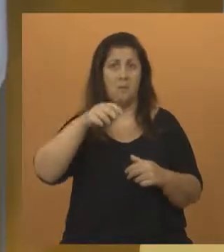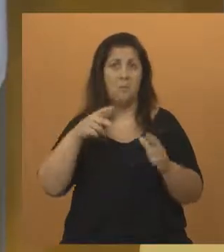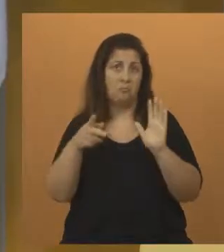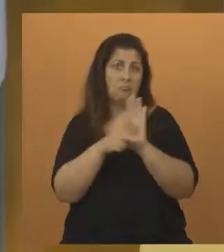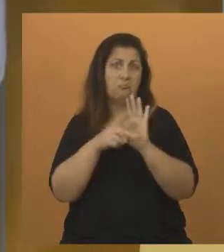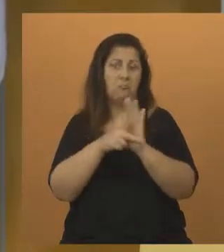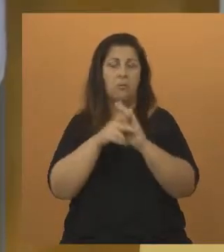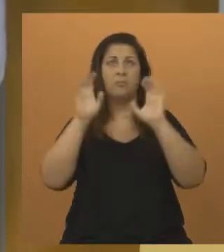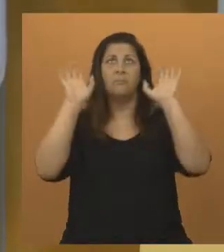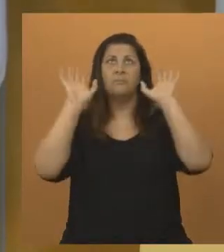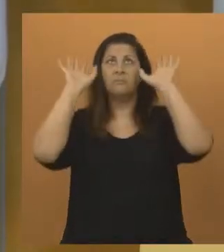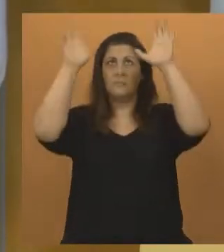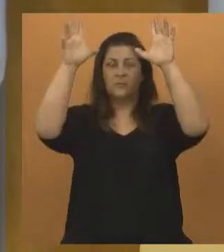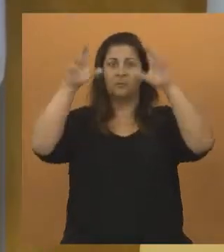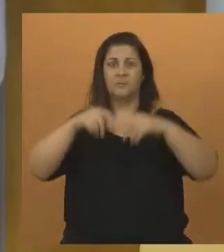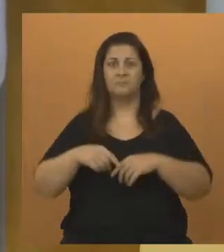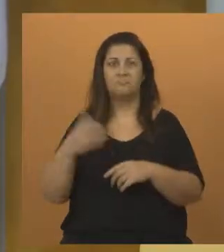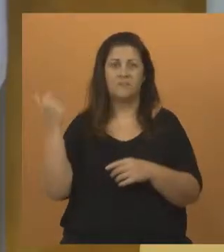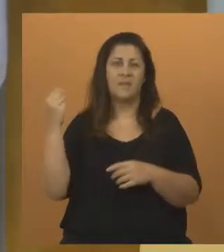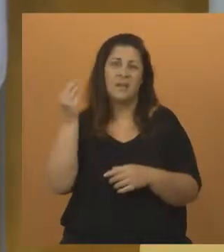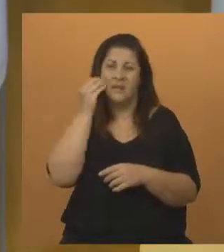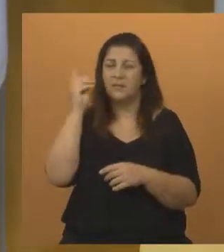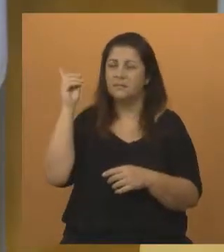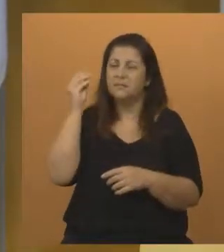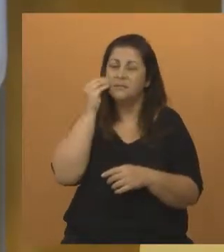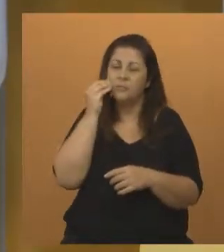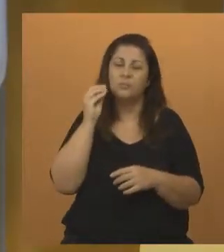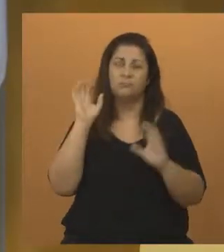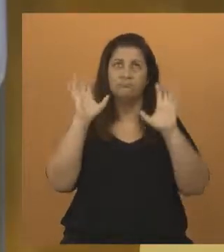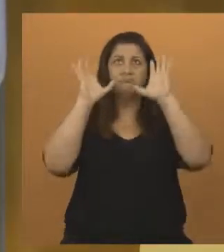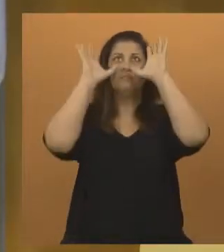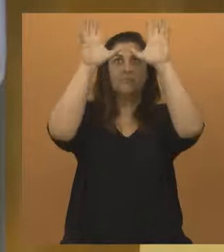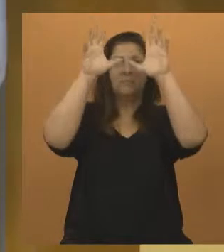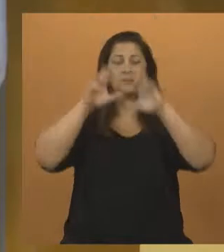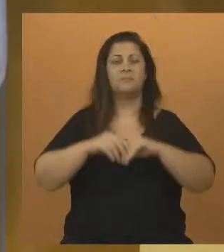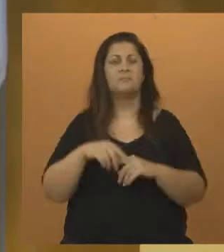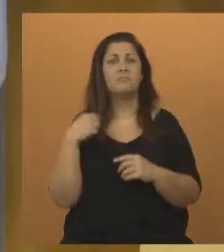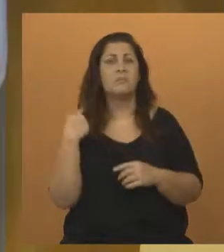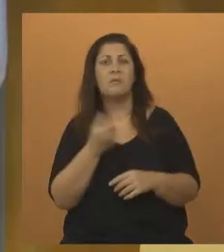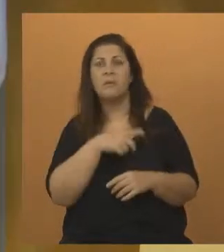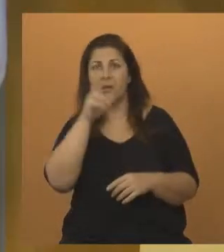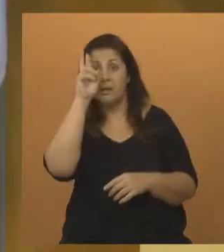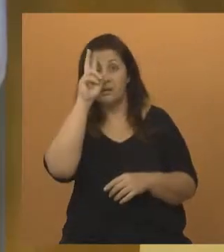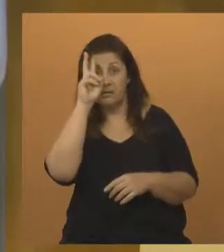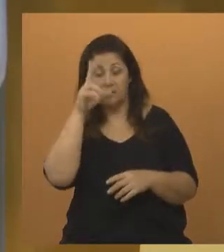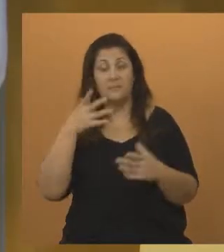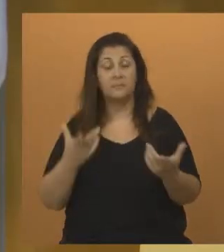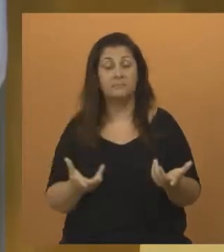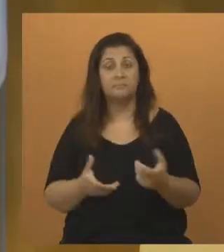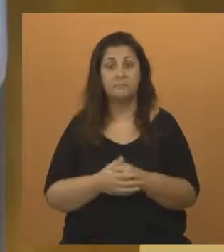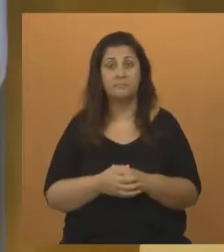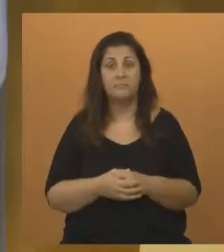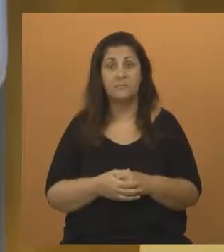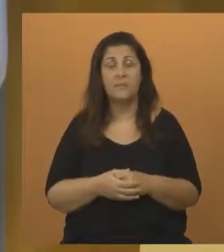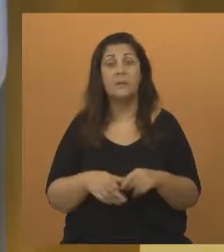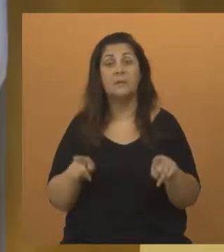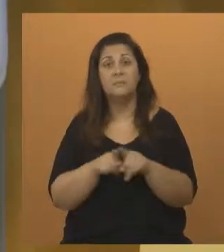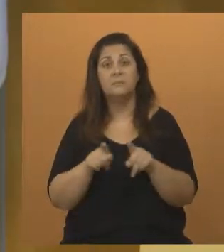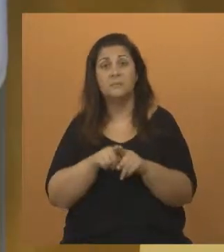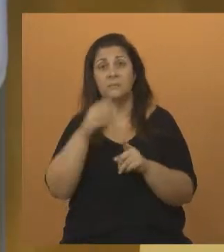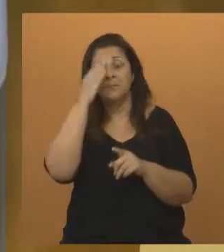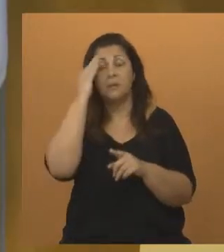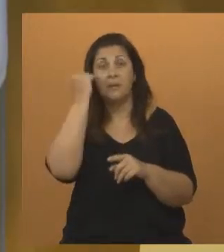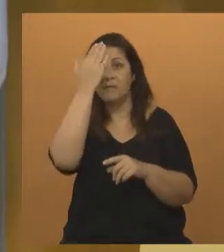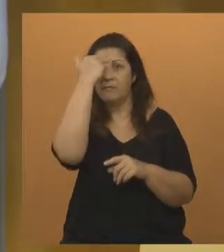porque joguei, pelo menos tentei jogar um pouquinho de voleibol, mas a gente lembra não só dessa modalidade, como também do